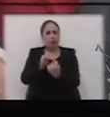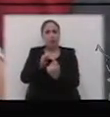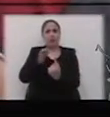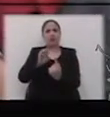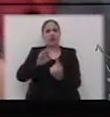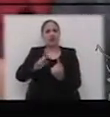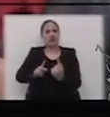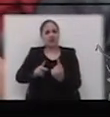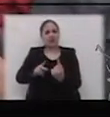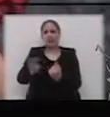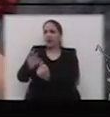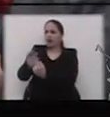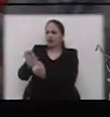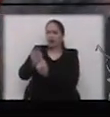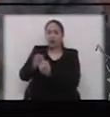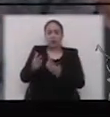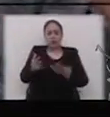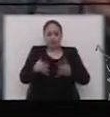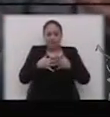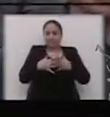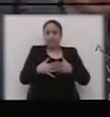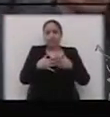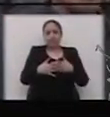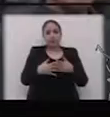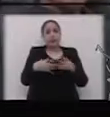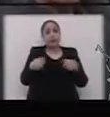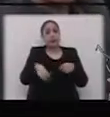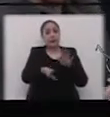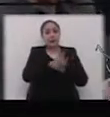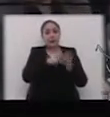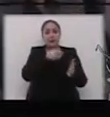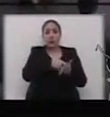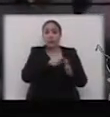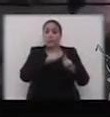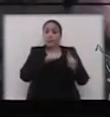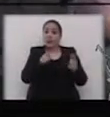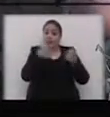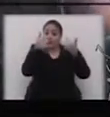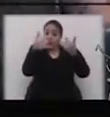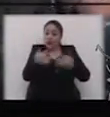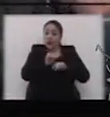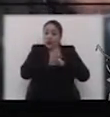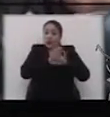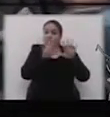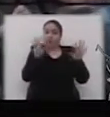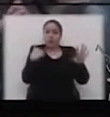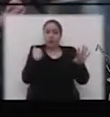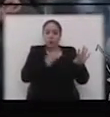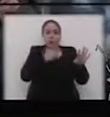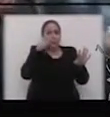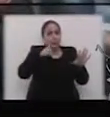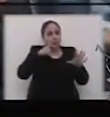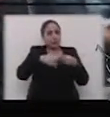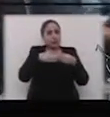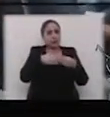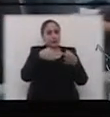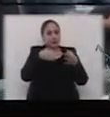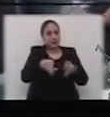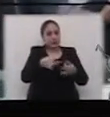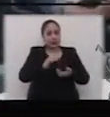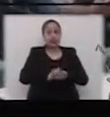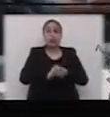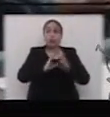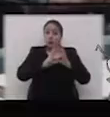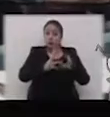outra. Está lidando com alimento e principalmente carne e coisas. Tem que ser uma lei rígida, porém tem que ser bem clara para a gente poder se